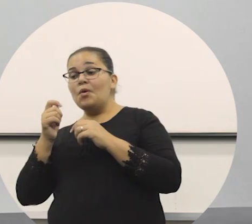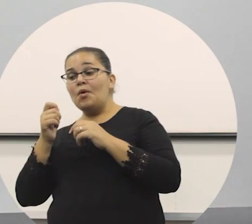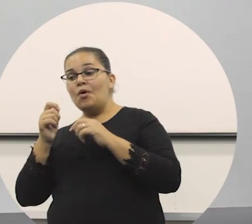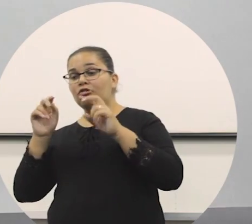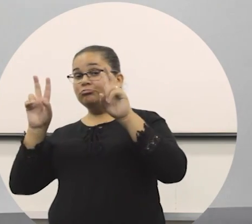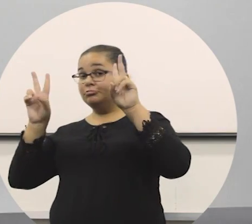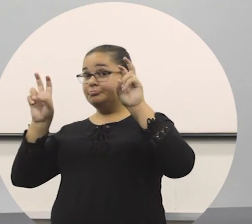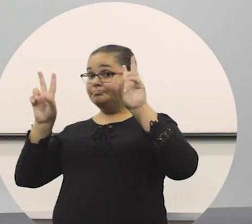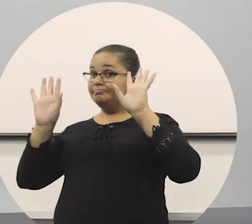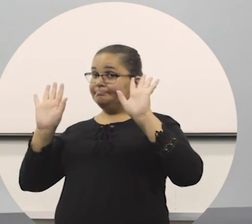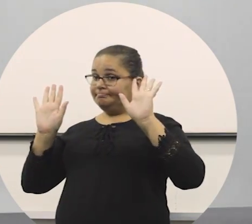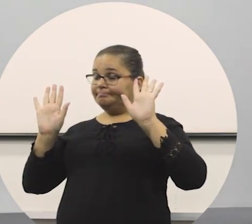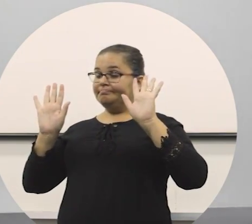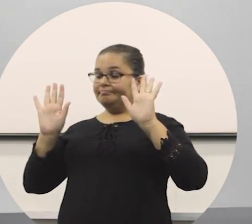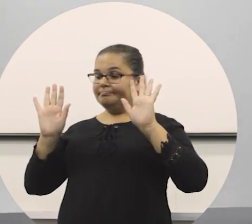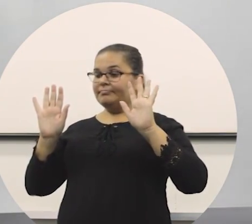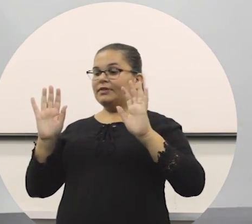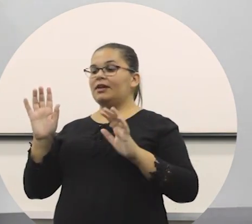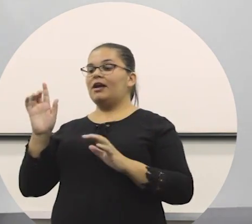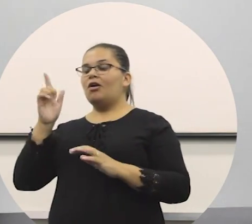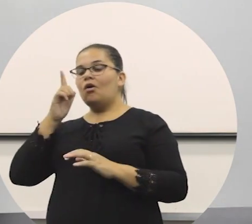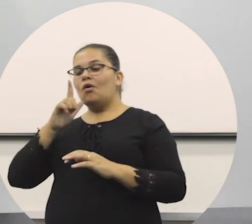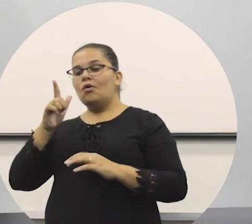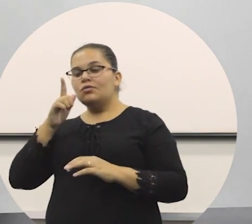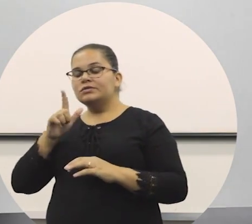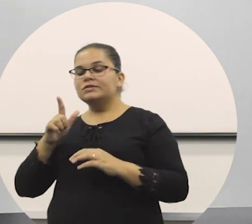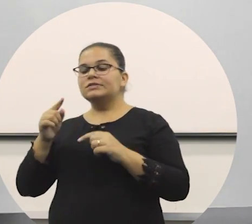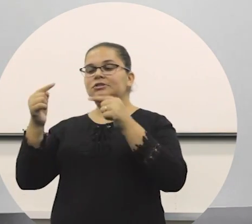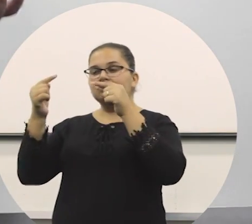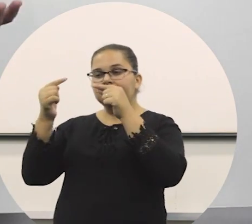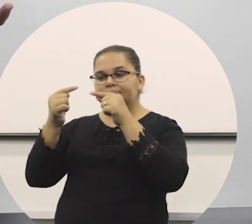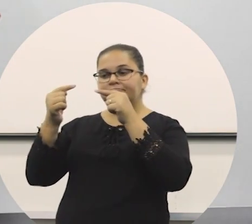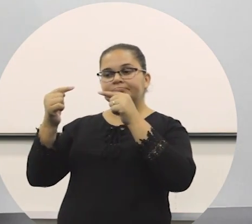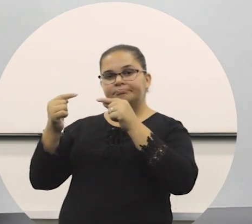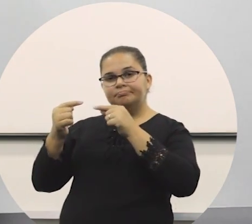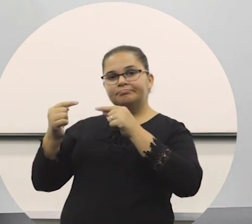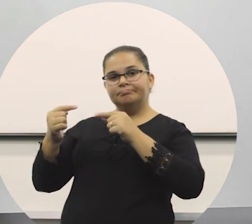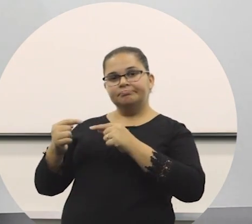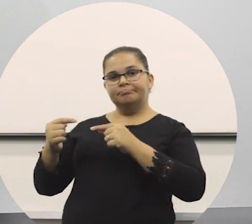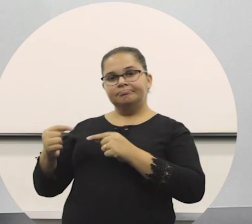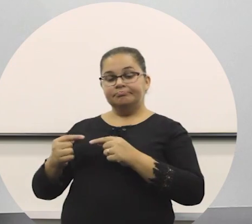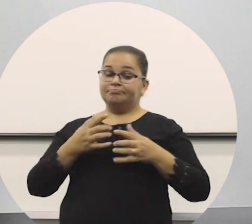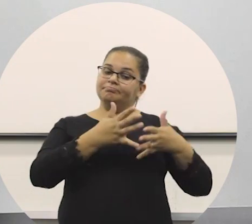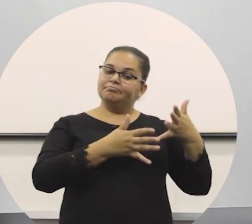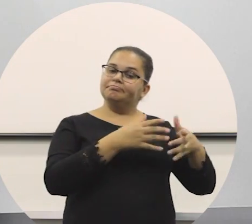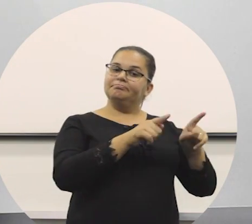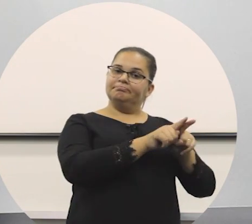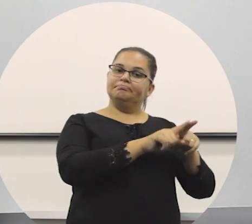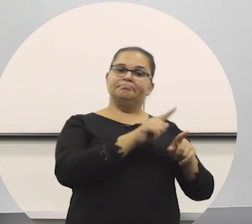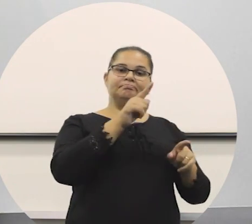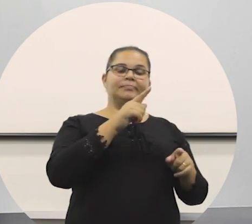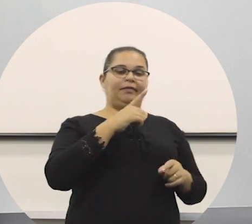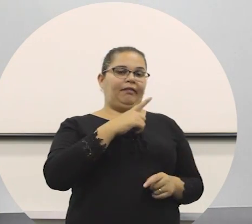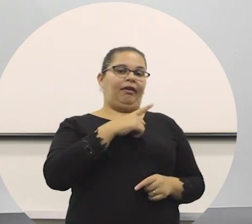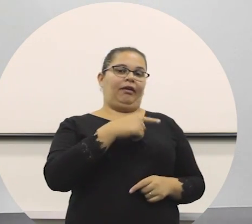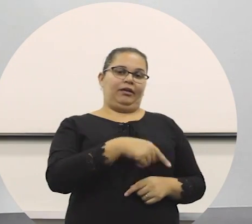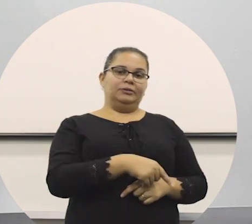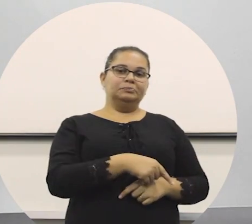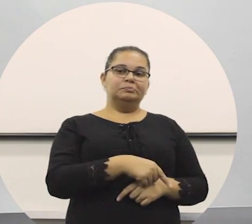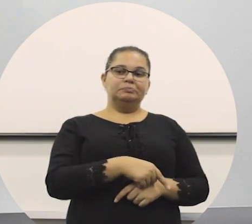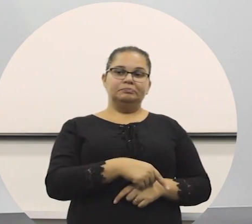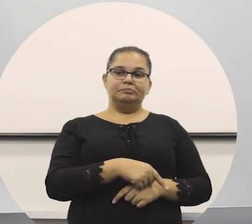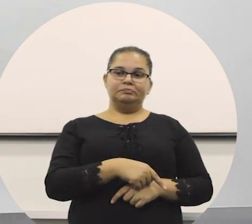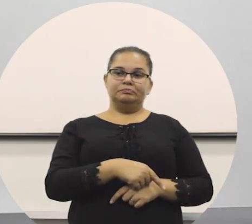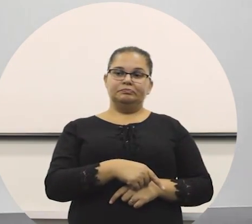poucos itens que me permitem naturalmente... Na língua de sinais também isso acontece. Também isso